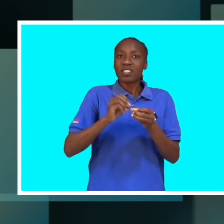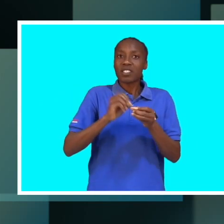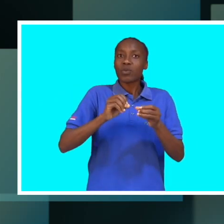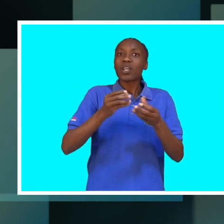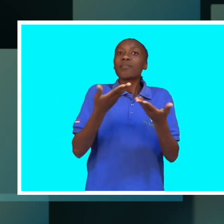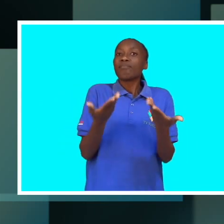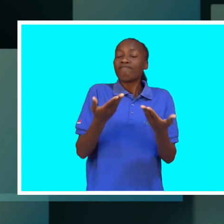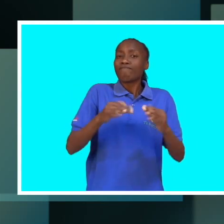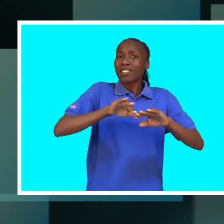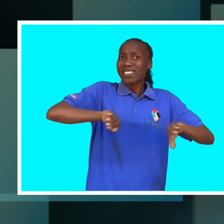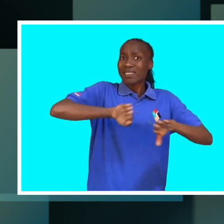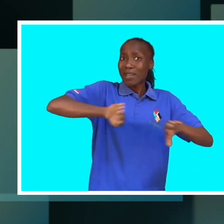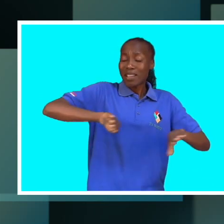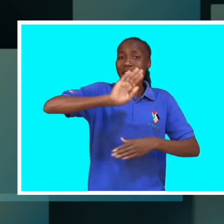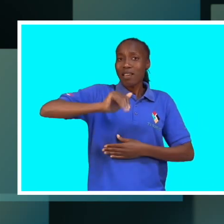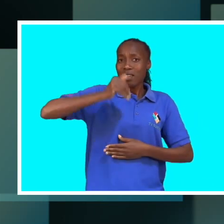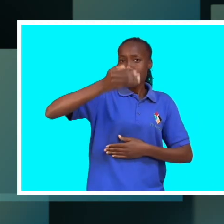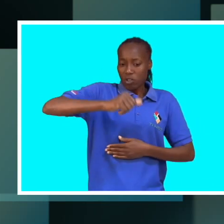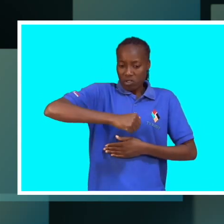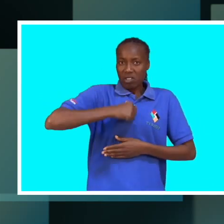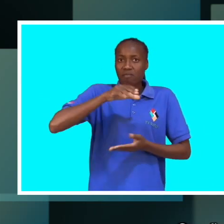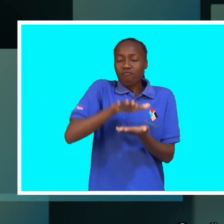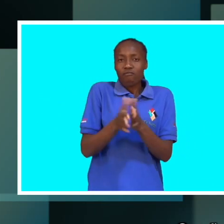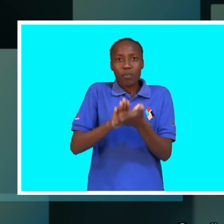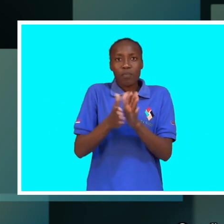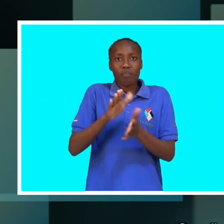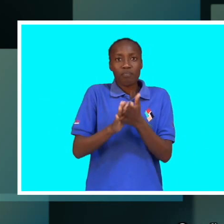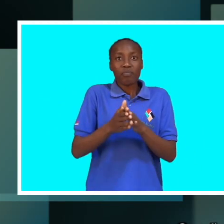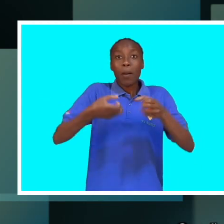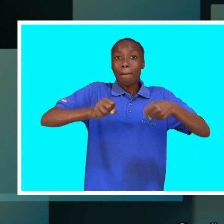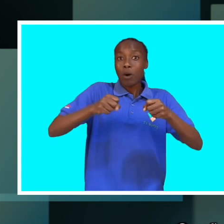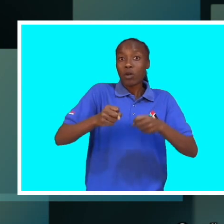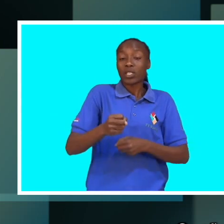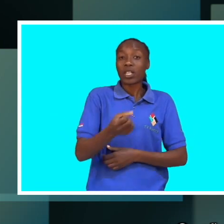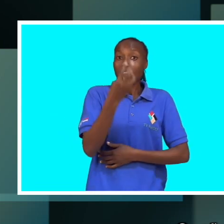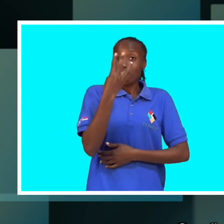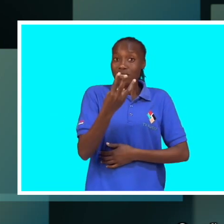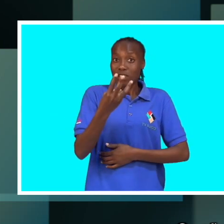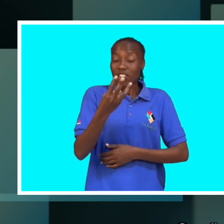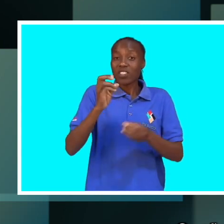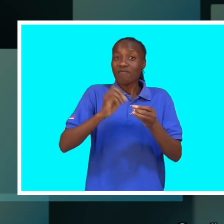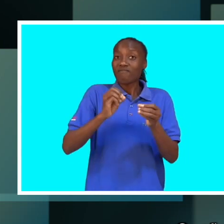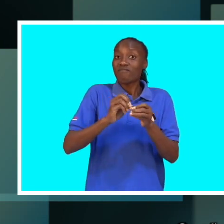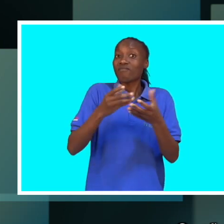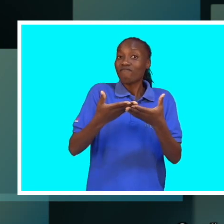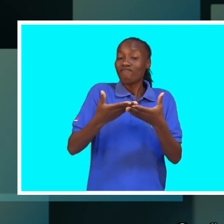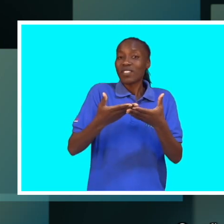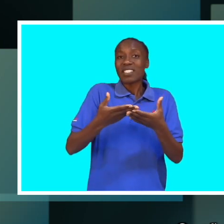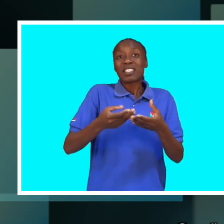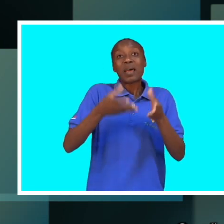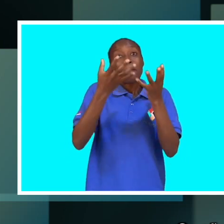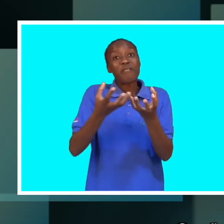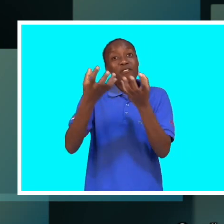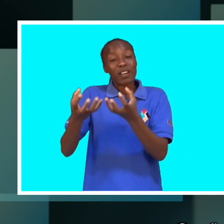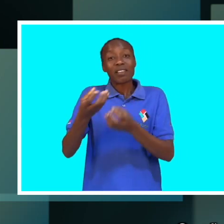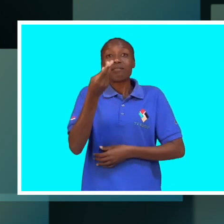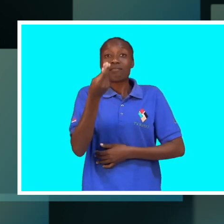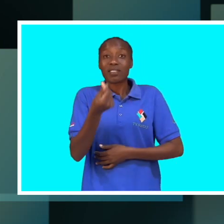fabricar uma moto de três rodas. Se não tem condições a familiar queira ajudar,